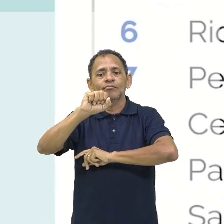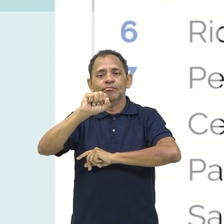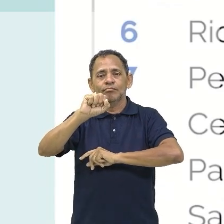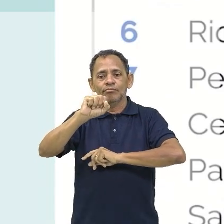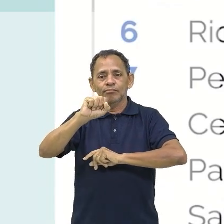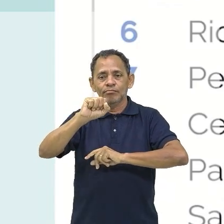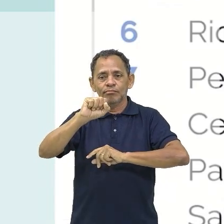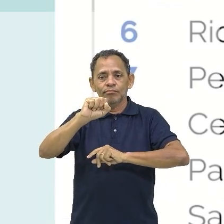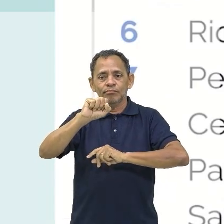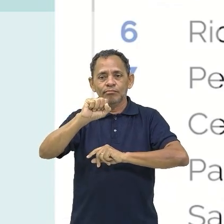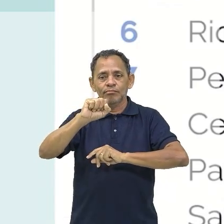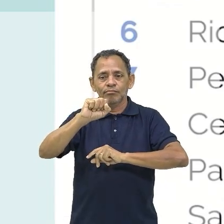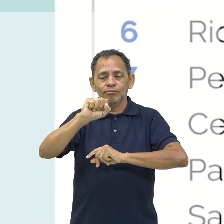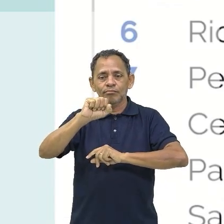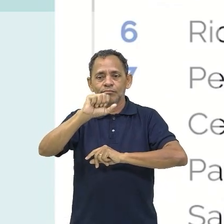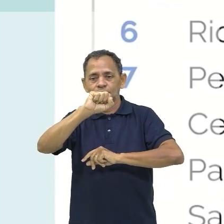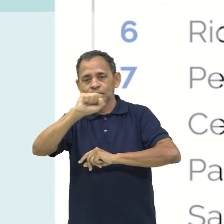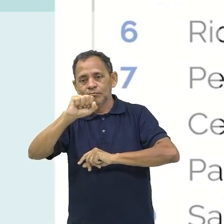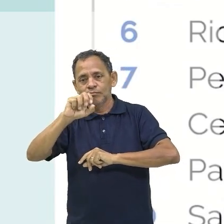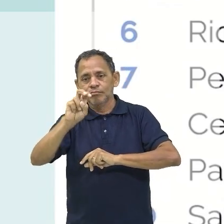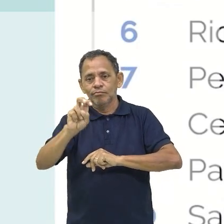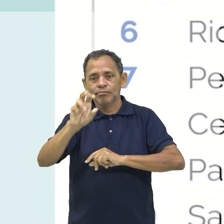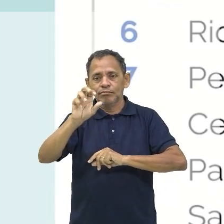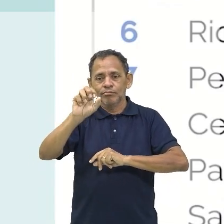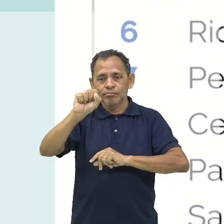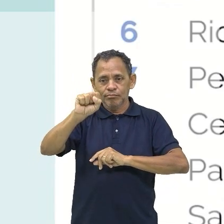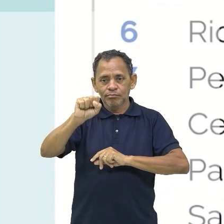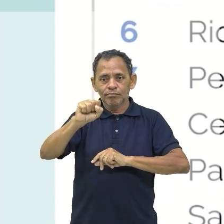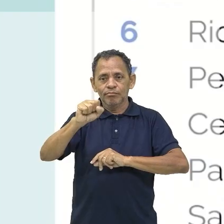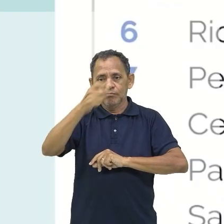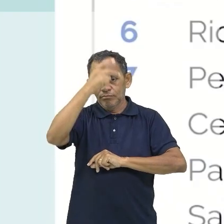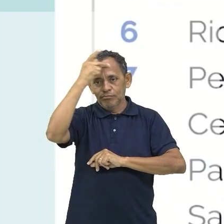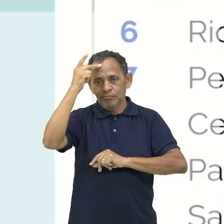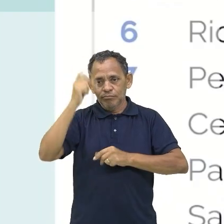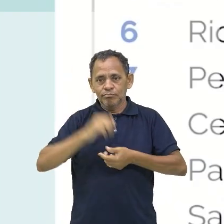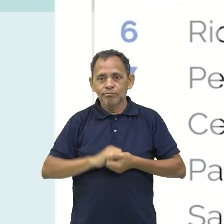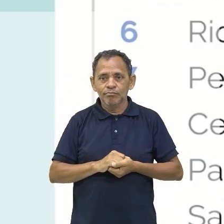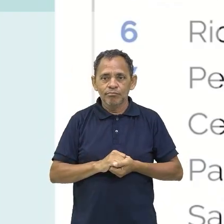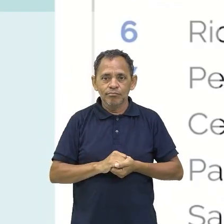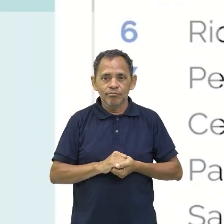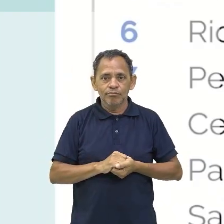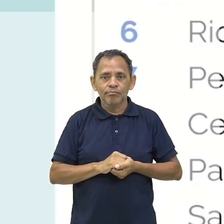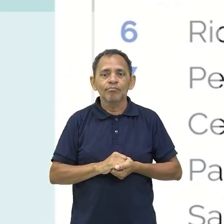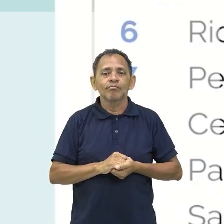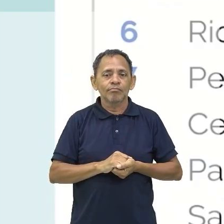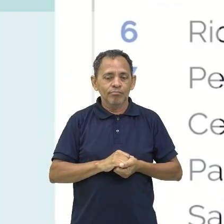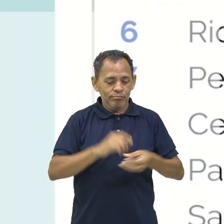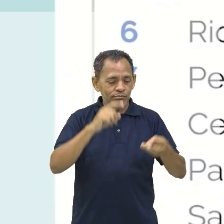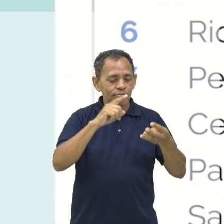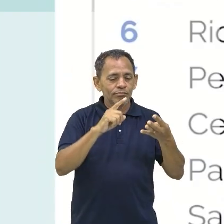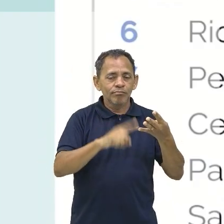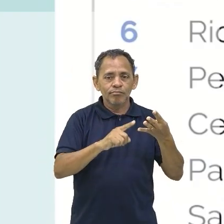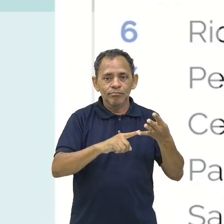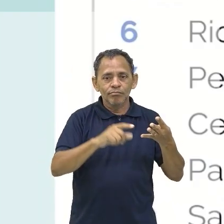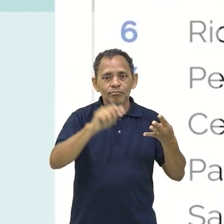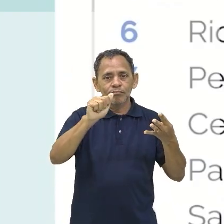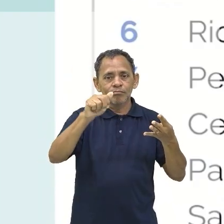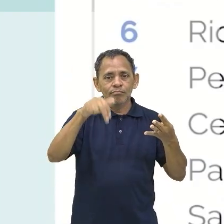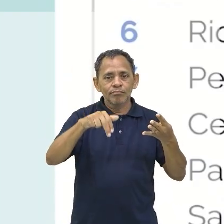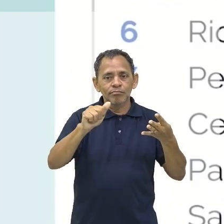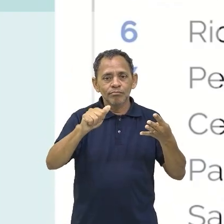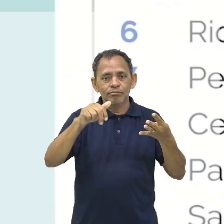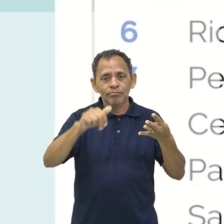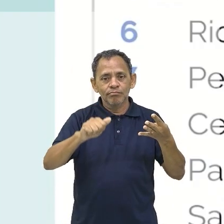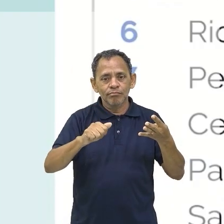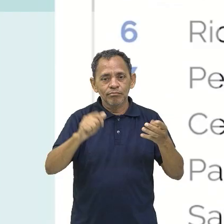8.858 pessoas. E aí a gente verifica também o município de Anamã, né, que é o segundo município menos